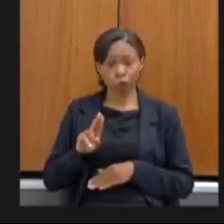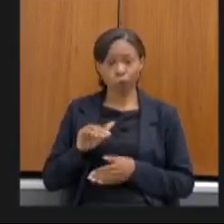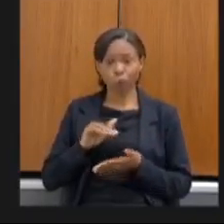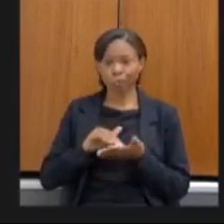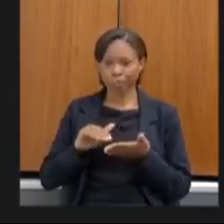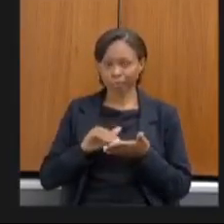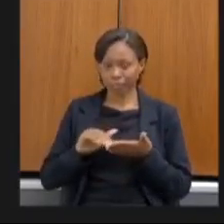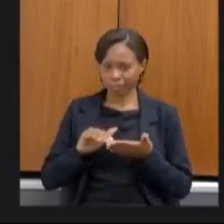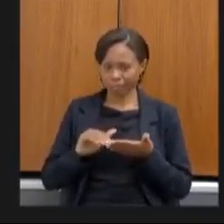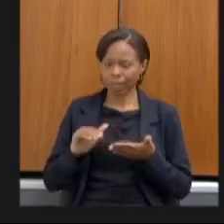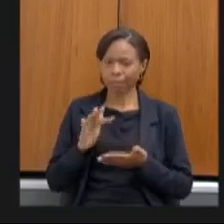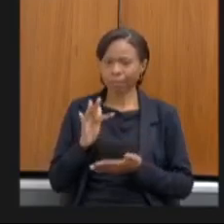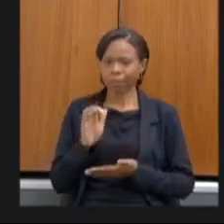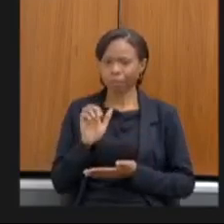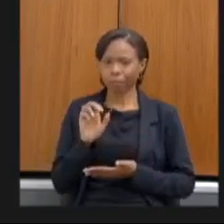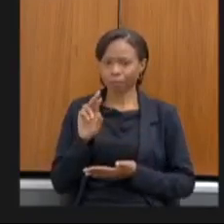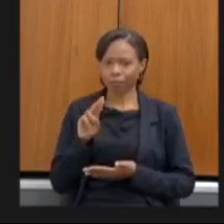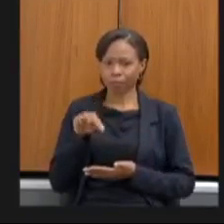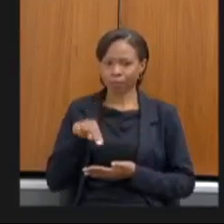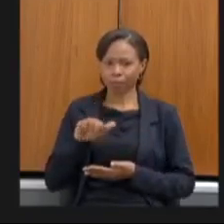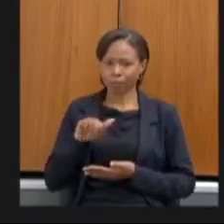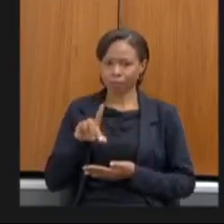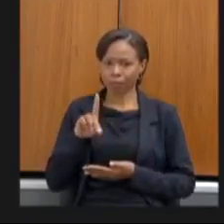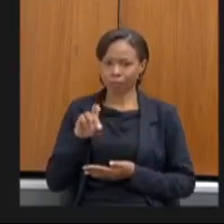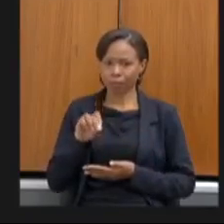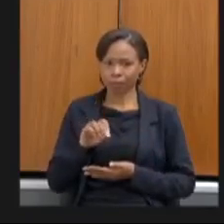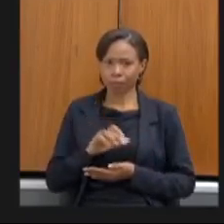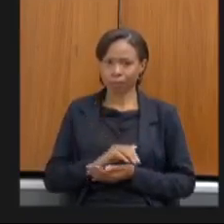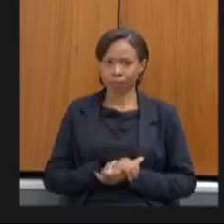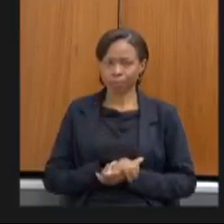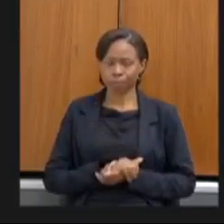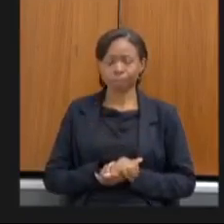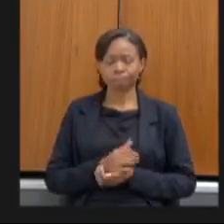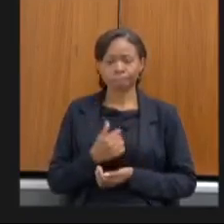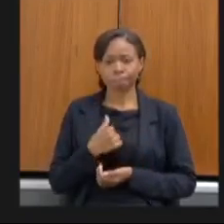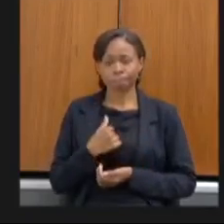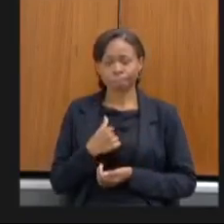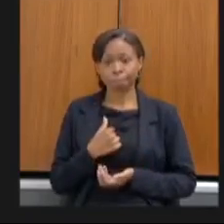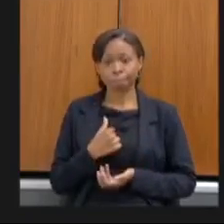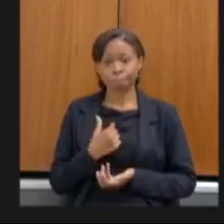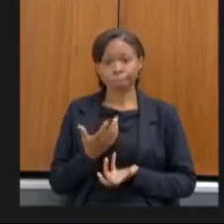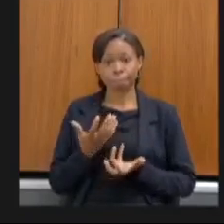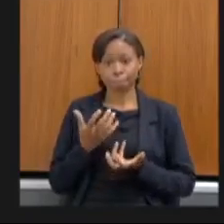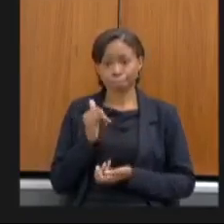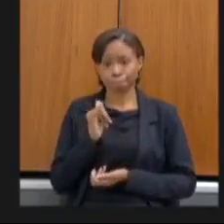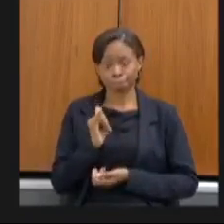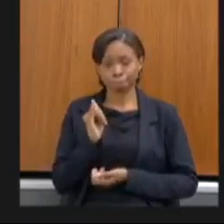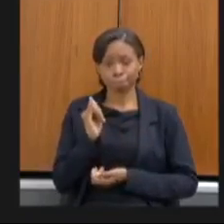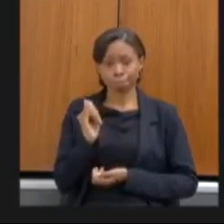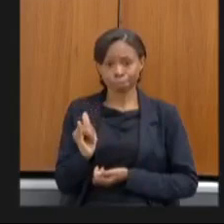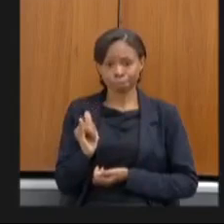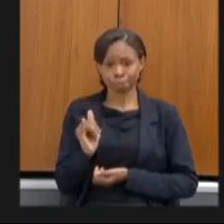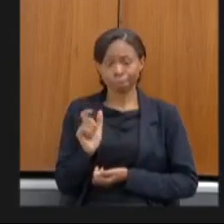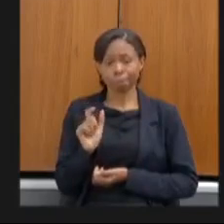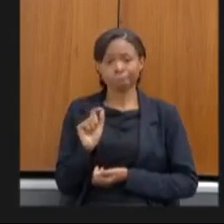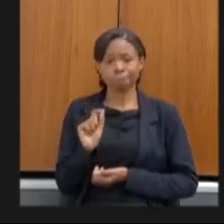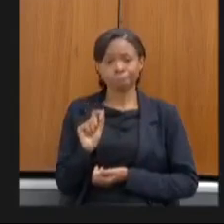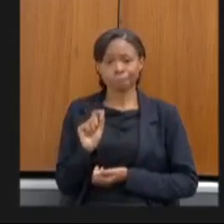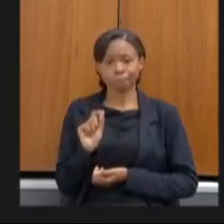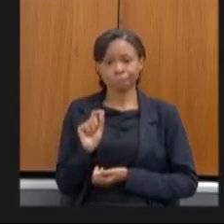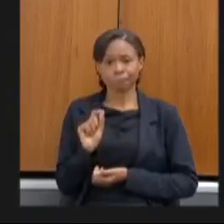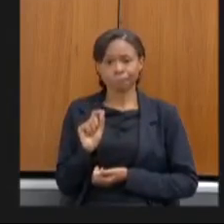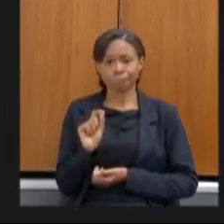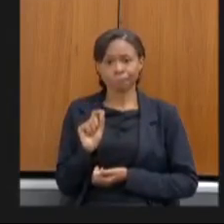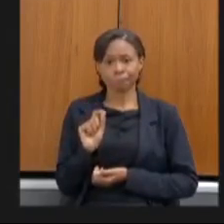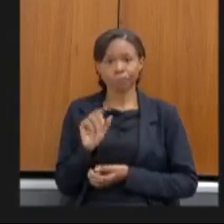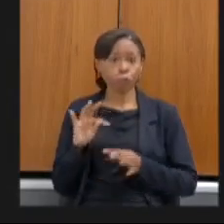e gostaria de ter já esteve em presidente da importância também